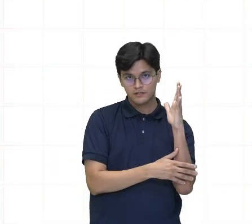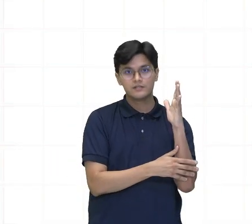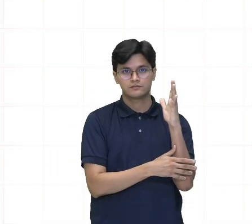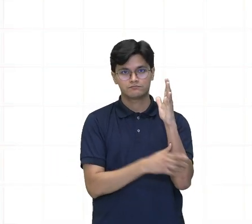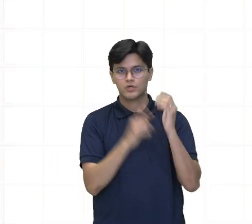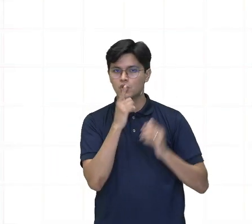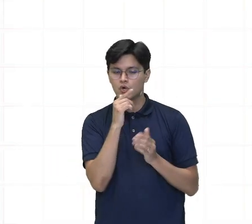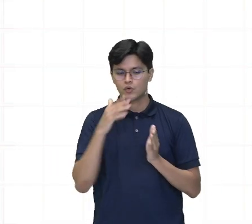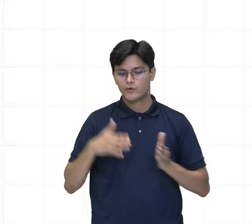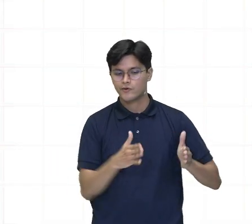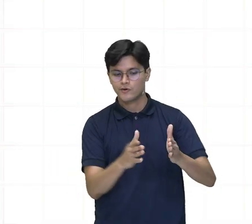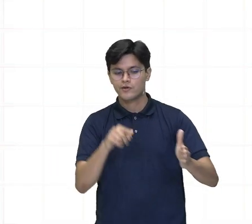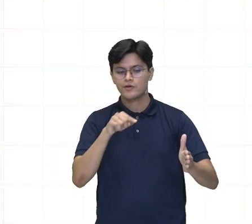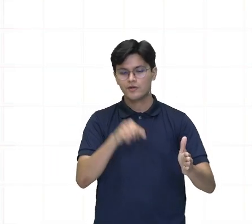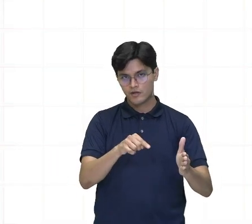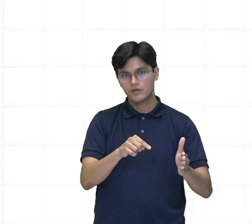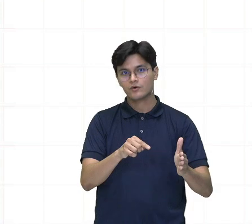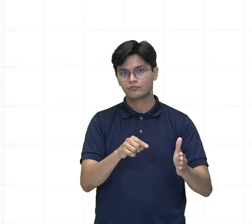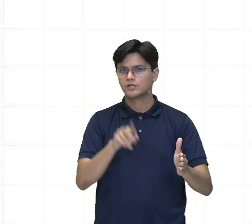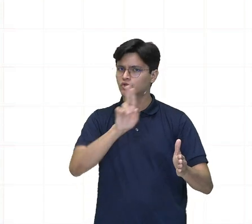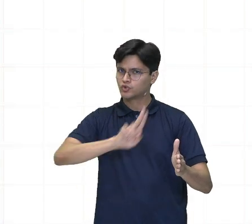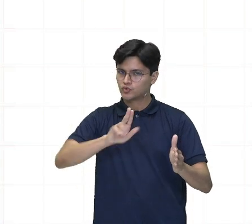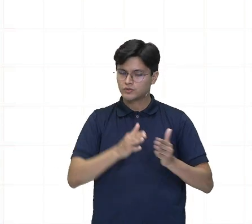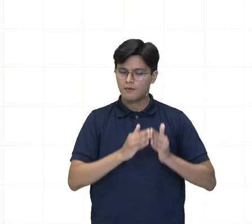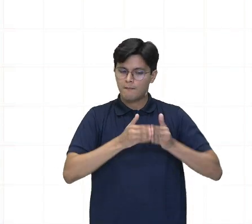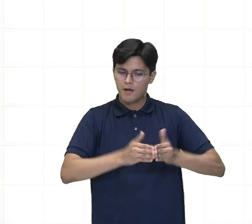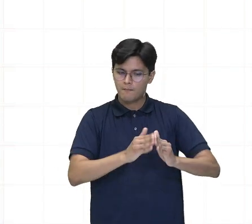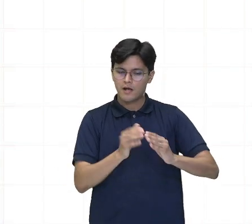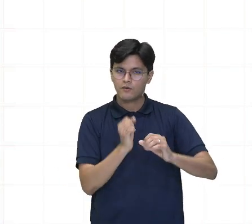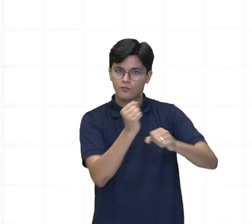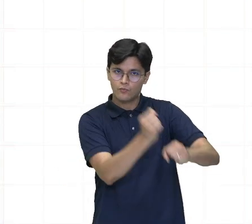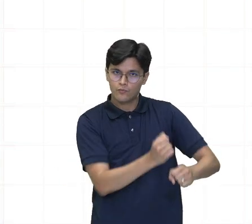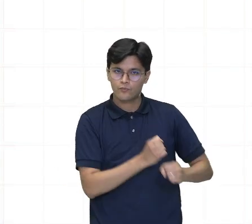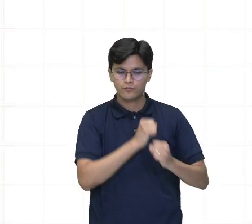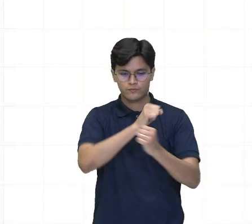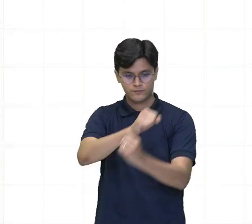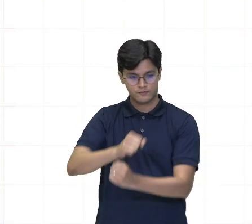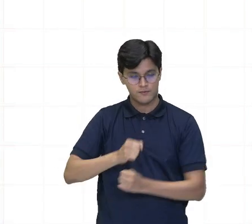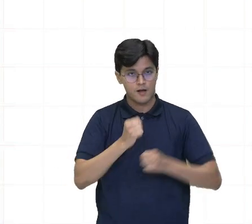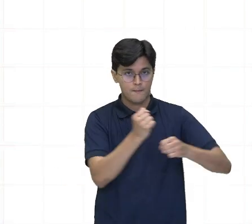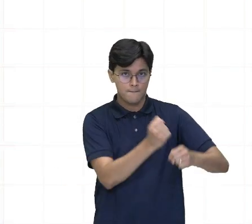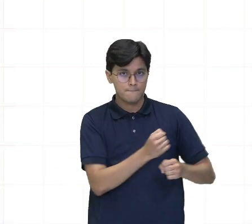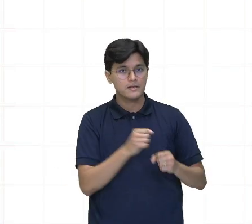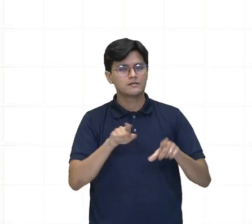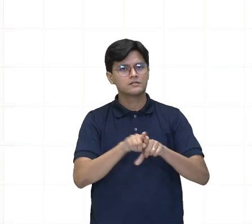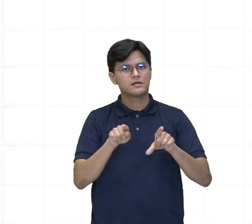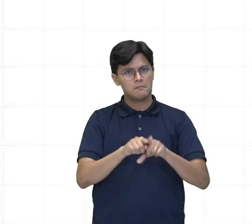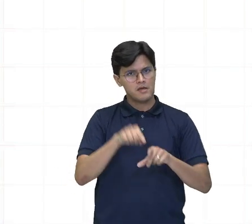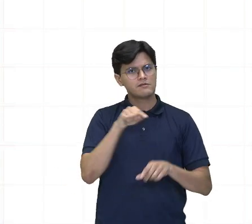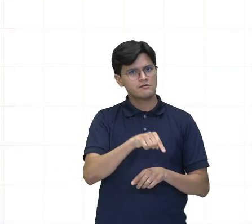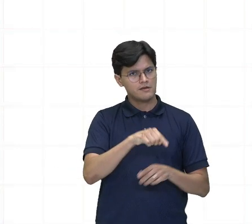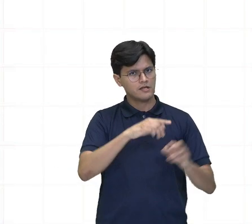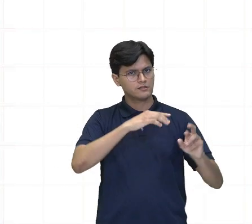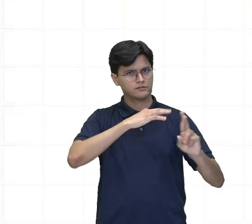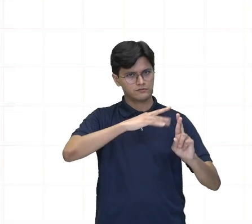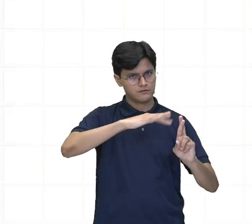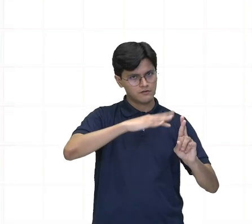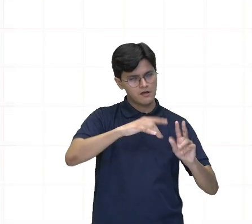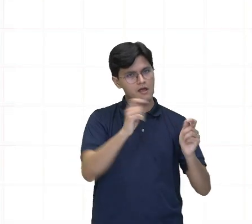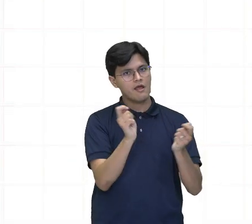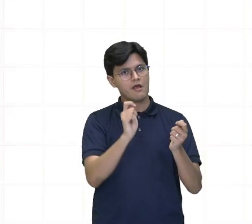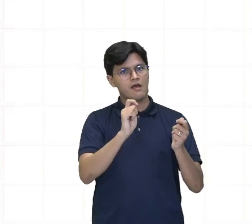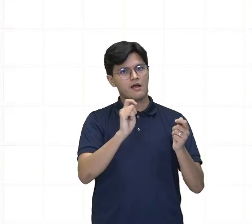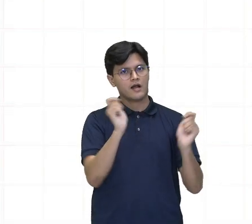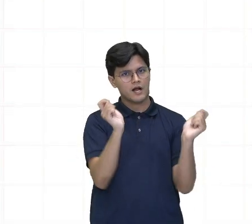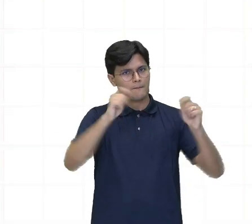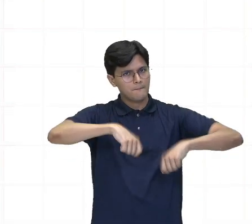principal meio de transporte. Eles também vão conseguir se adaptar de uma forma muito, vamos dizer assim, muito amigável